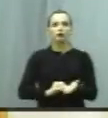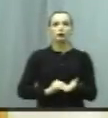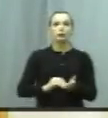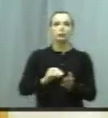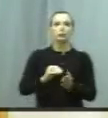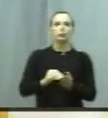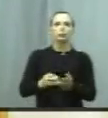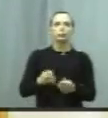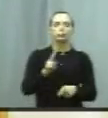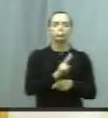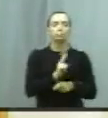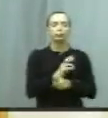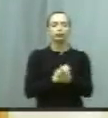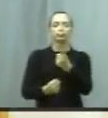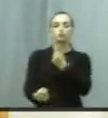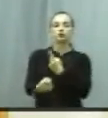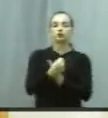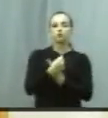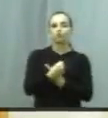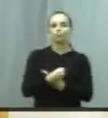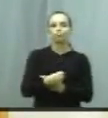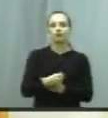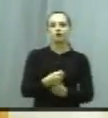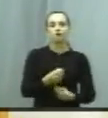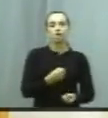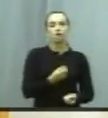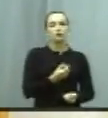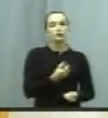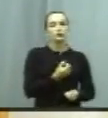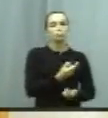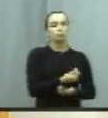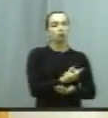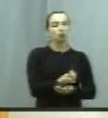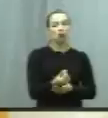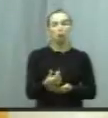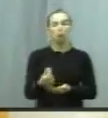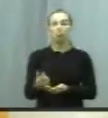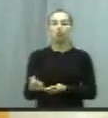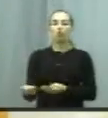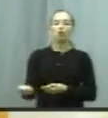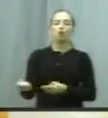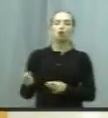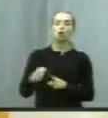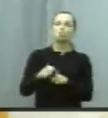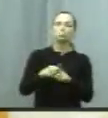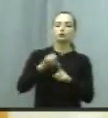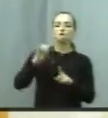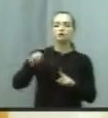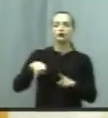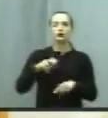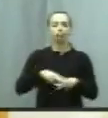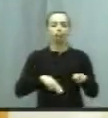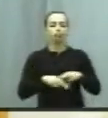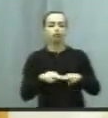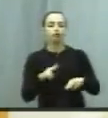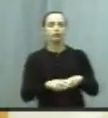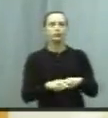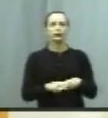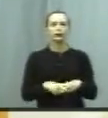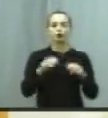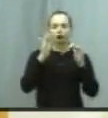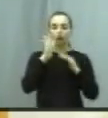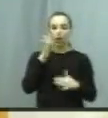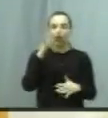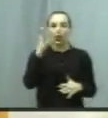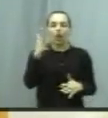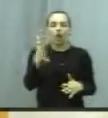não realiza como para das sextas desde junho foram muitas as reclamações e evidentemente que